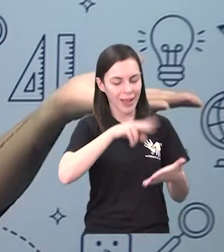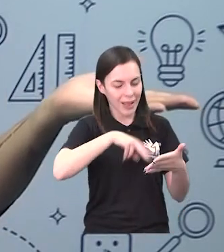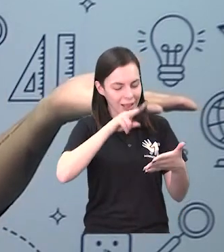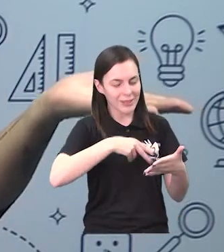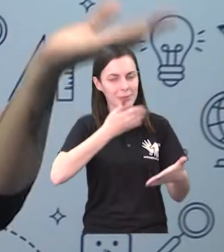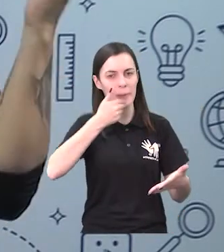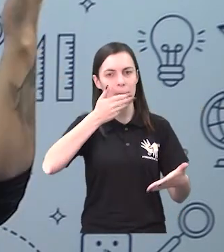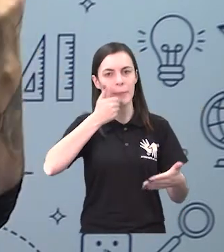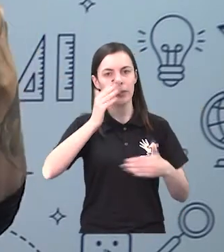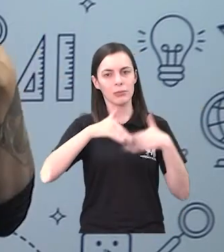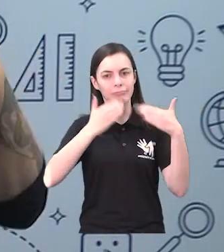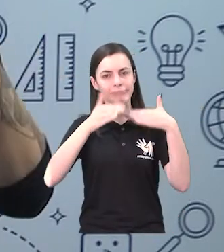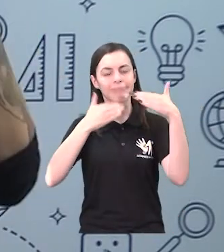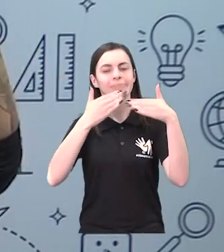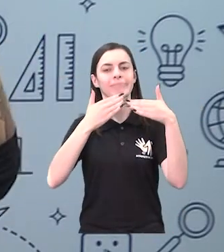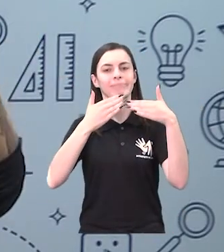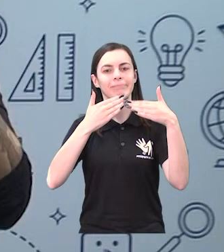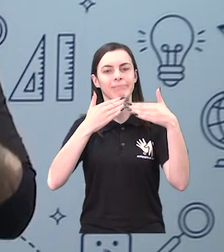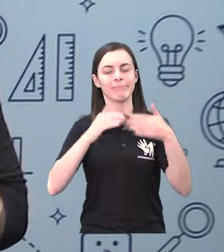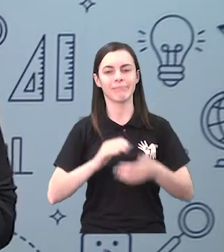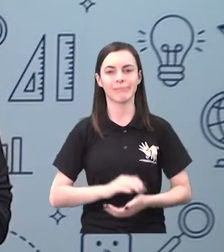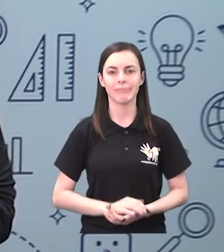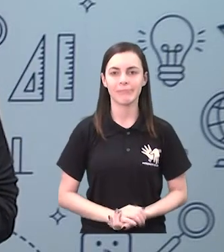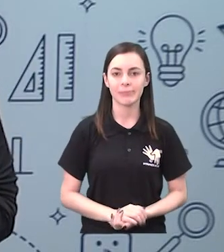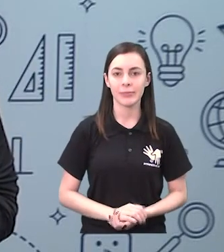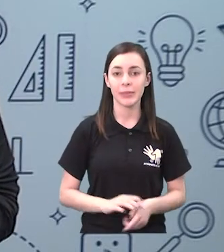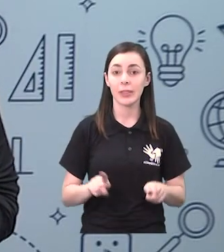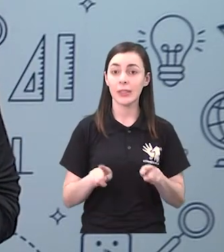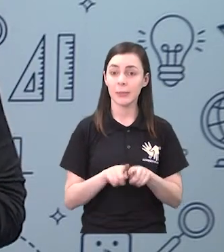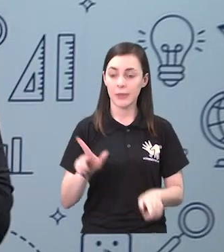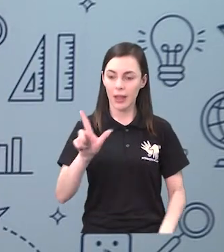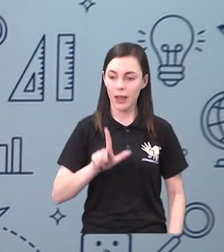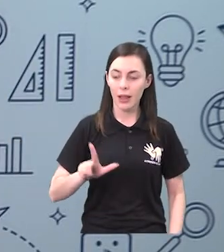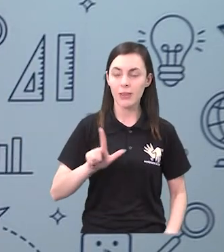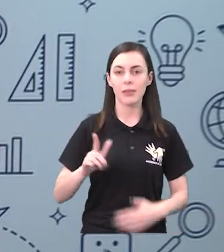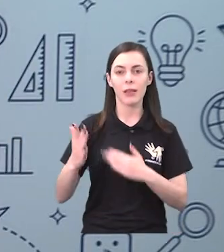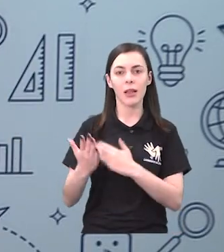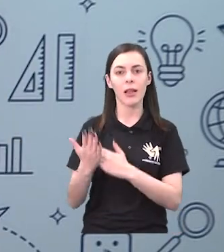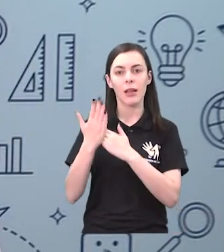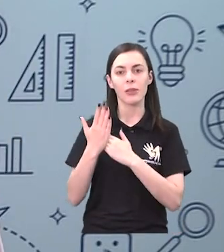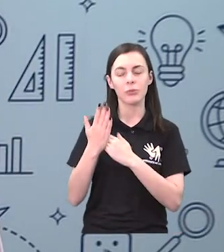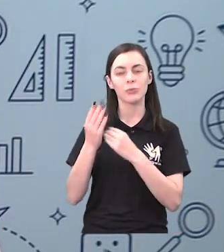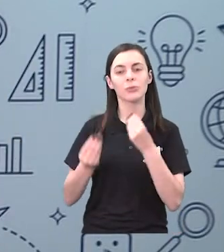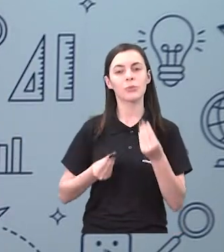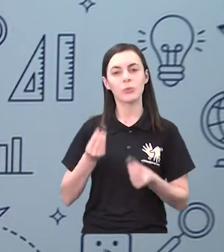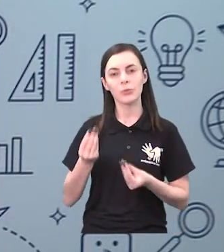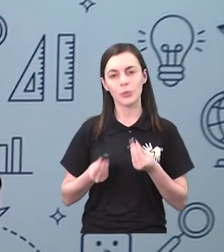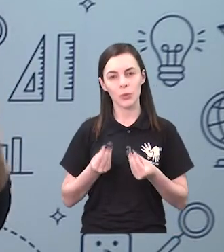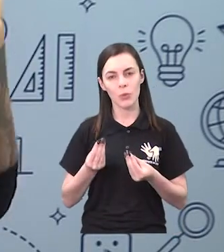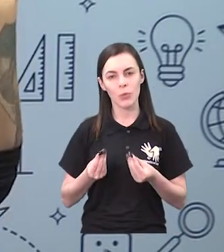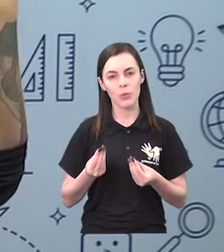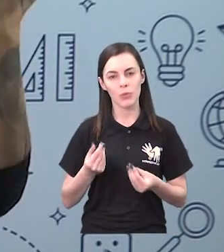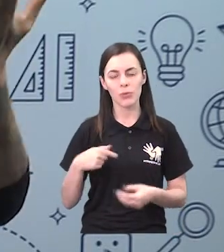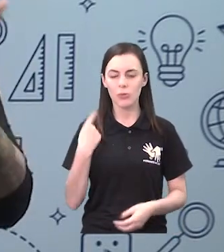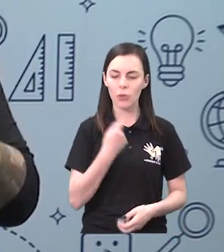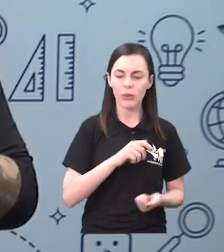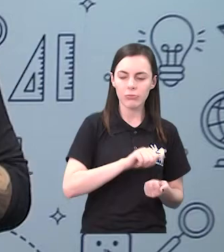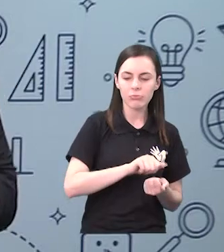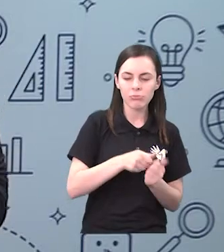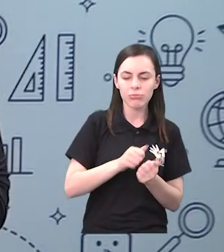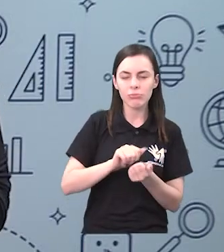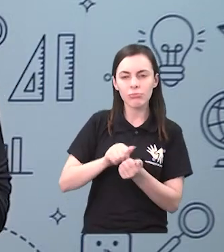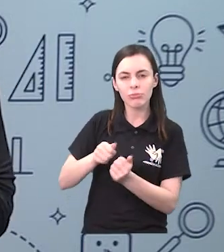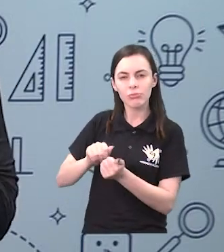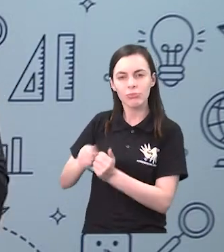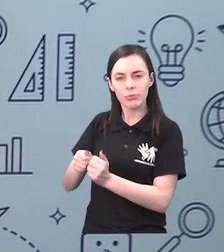leitores melhores e isso nos faz pessoas melhores a literatura nos ajuda a fazer toda essa